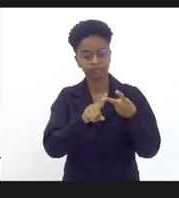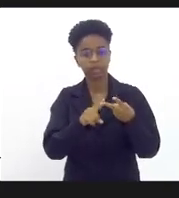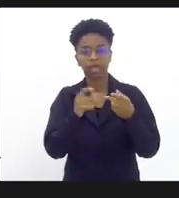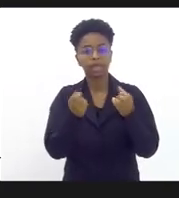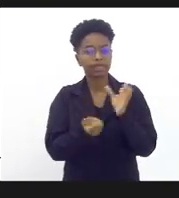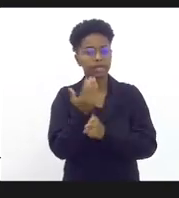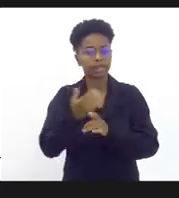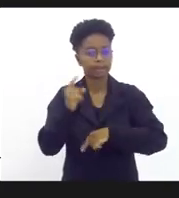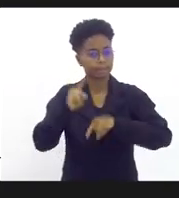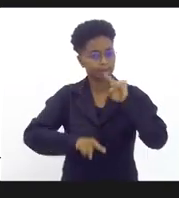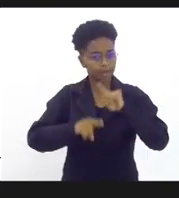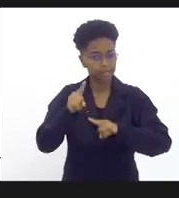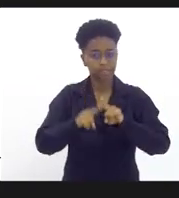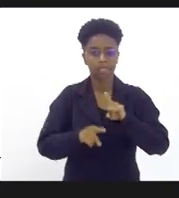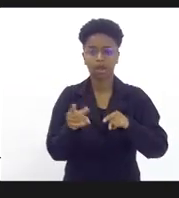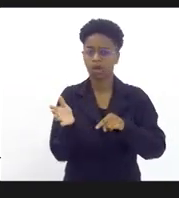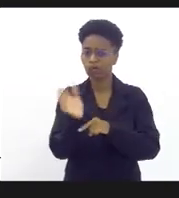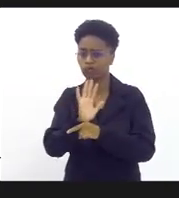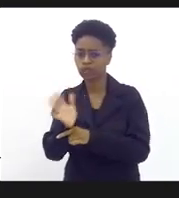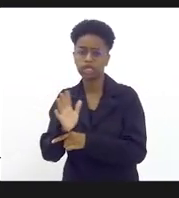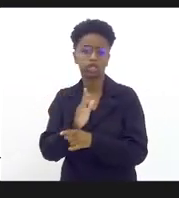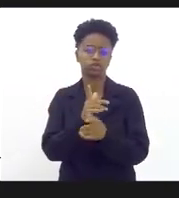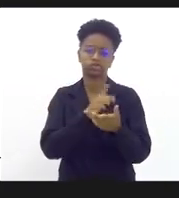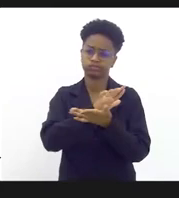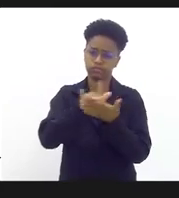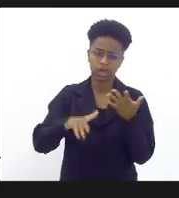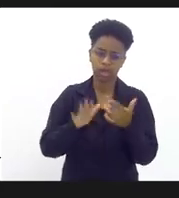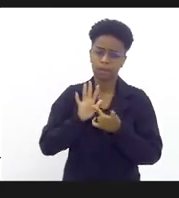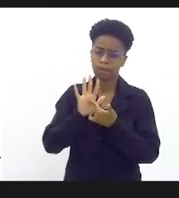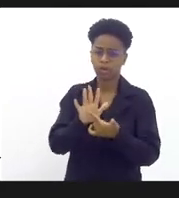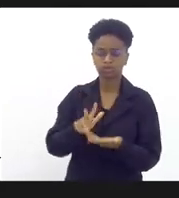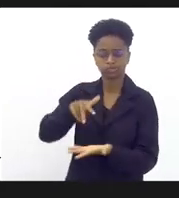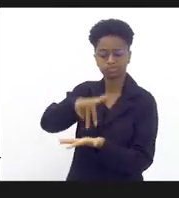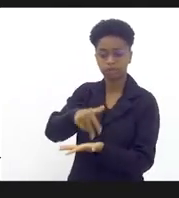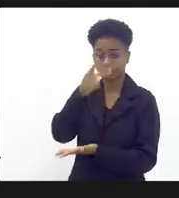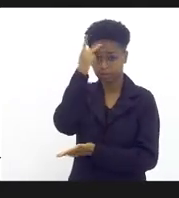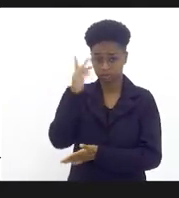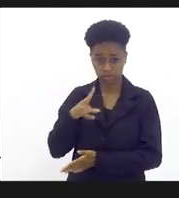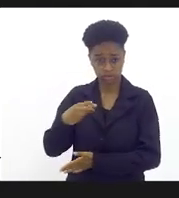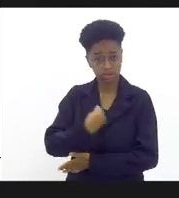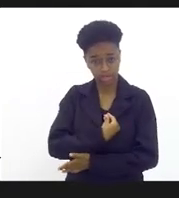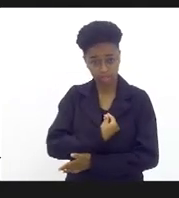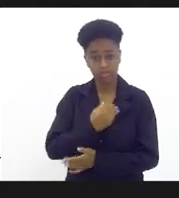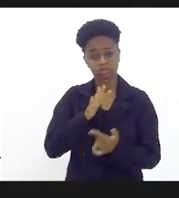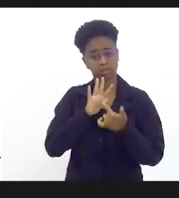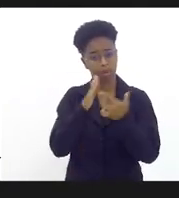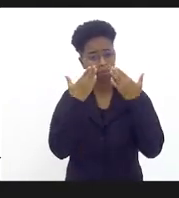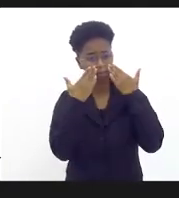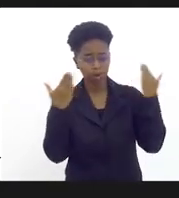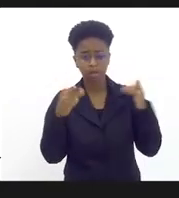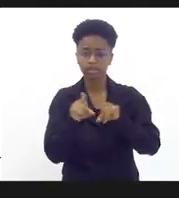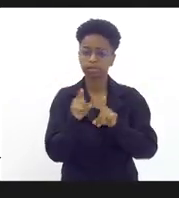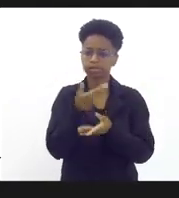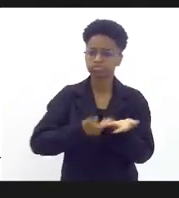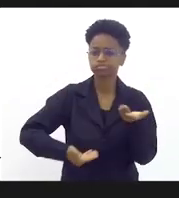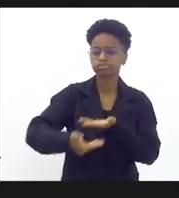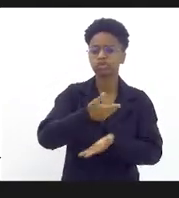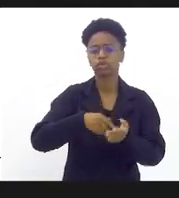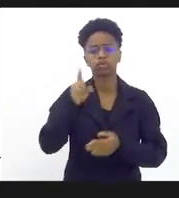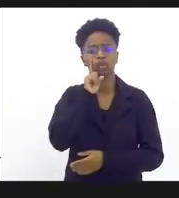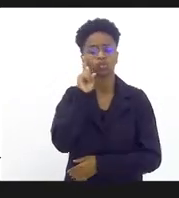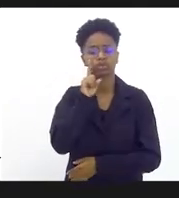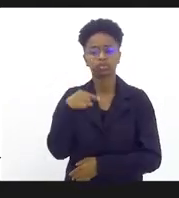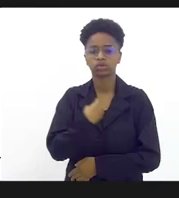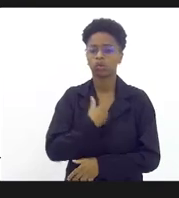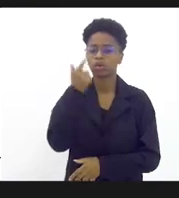de materiais audiovisuais, trazendo pessoas trans para o centro da cena, para a convivência cotidiana, para que a